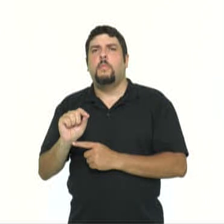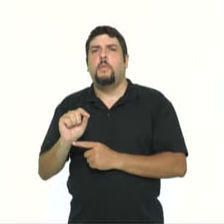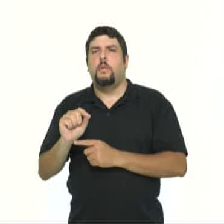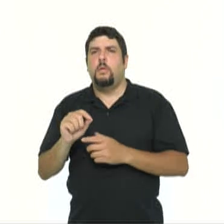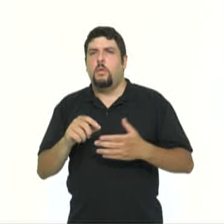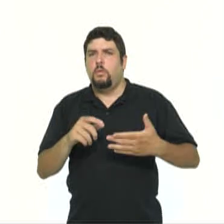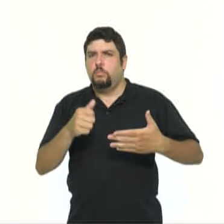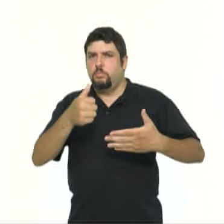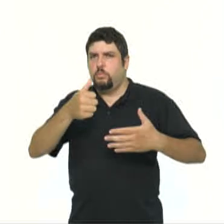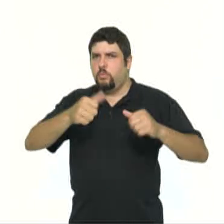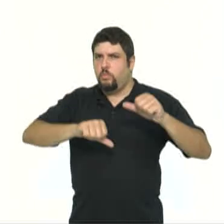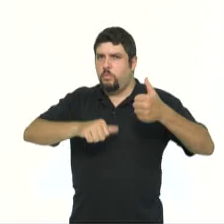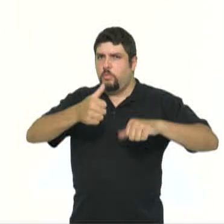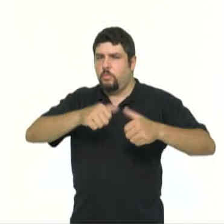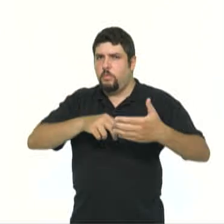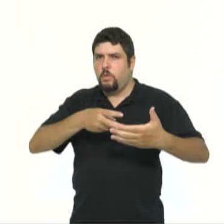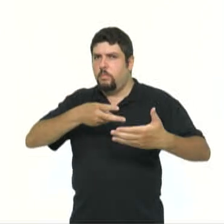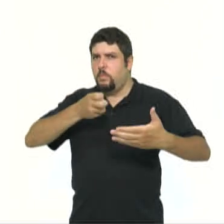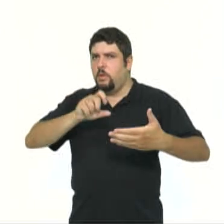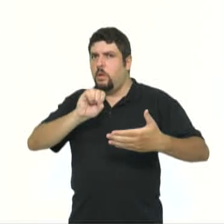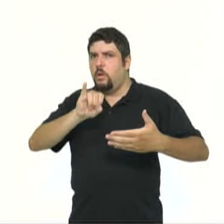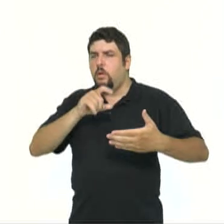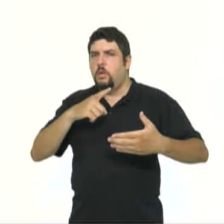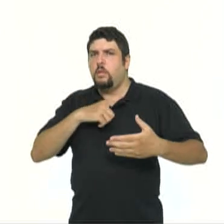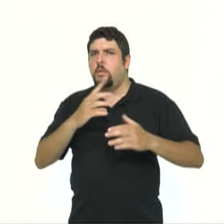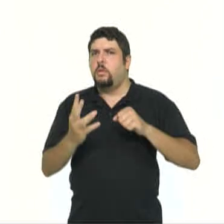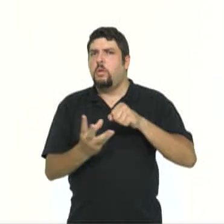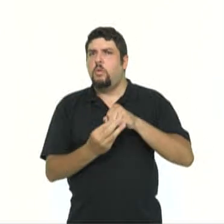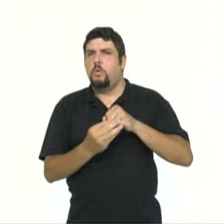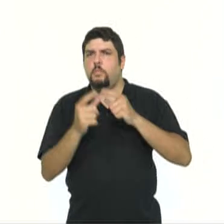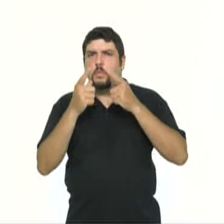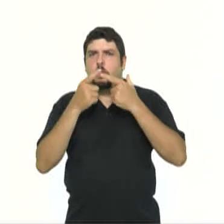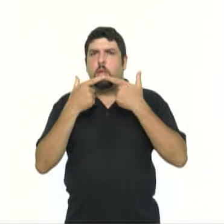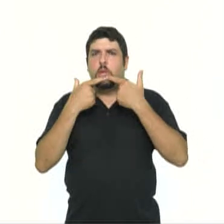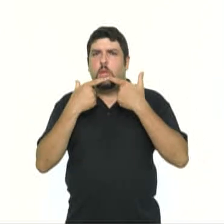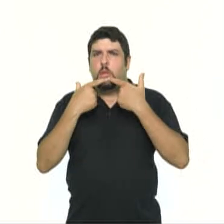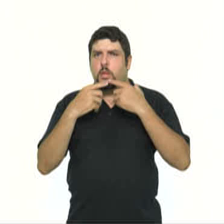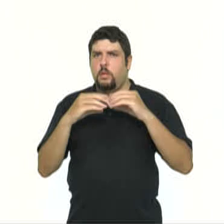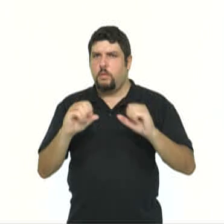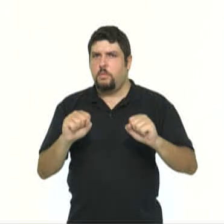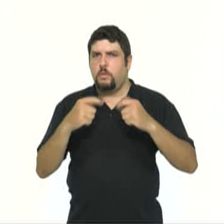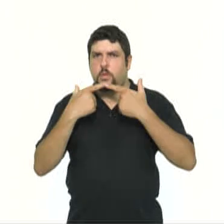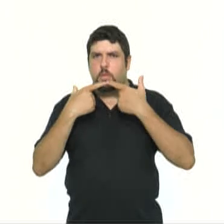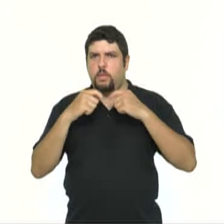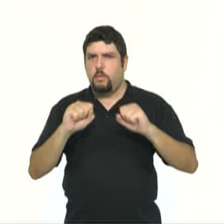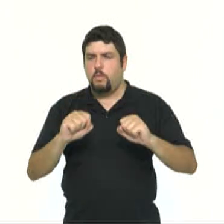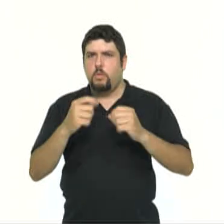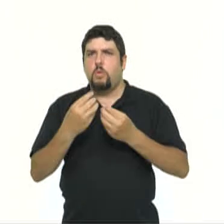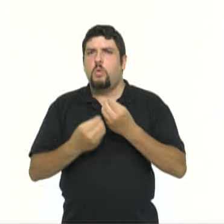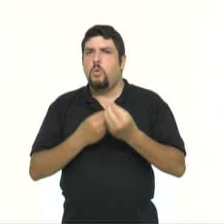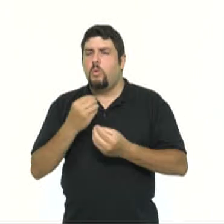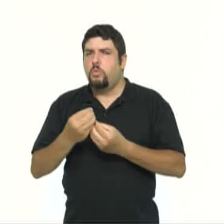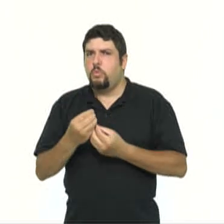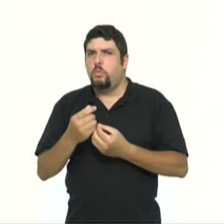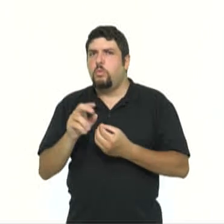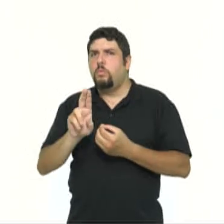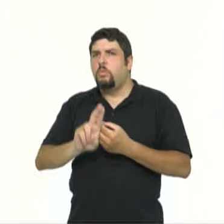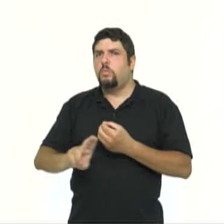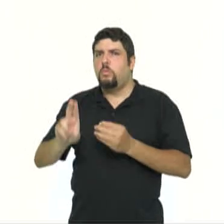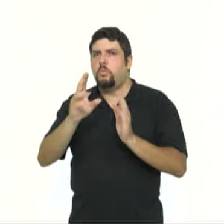estudante demonstra conhecimentos linguísticos necessários para a construção da